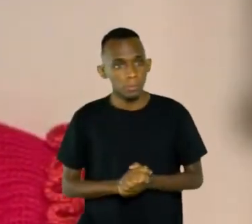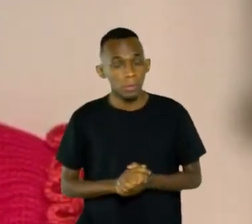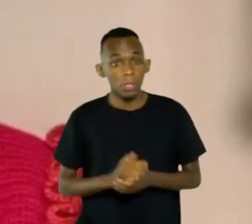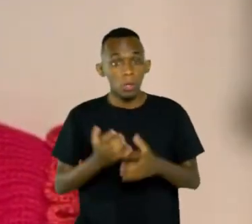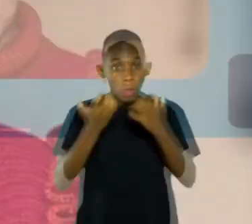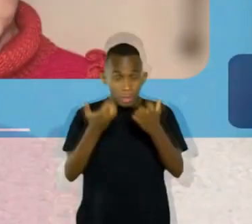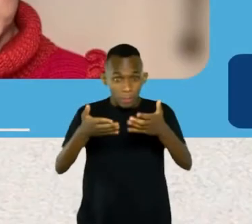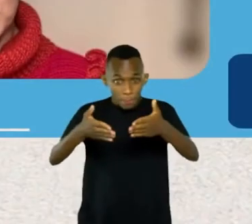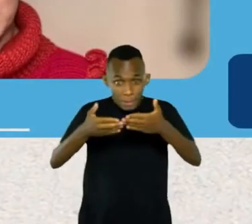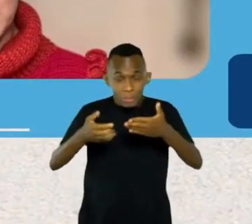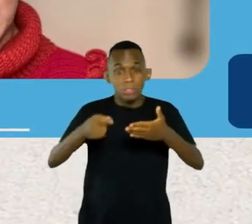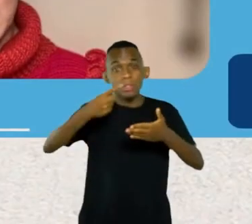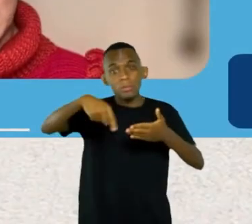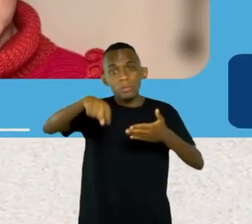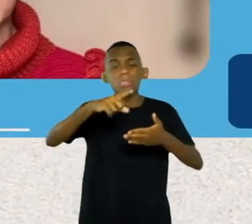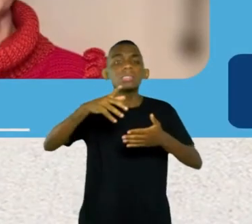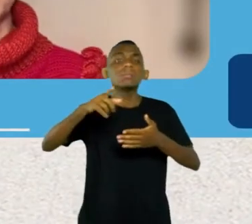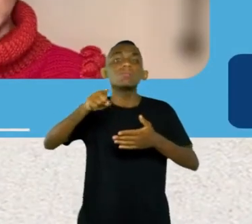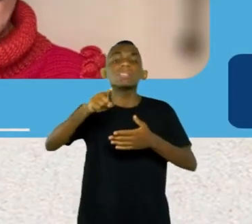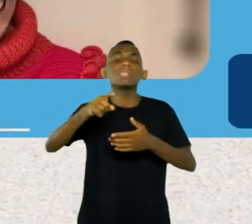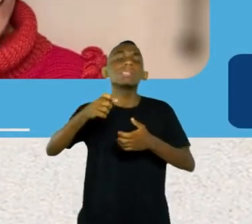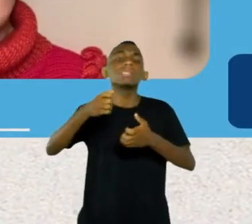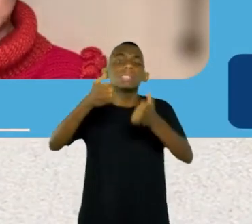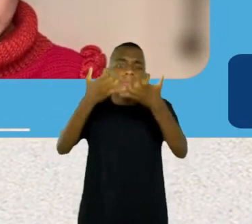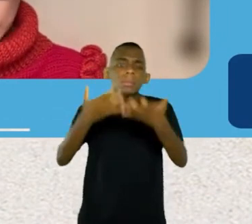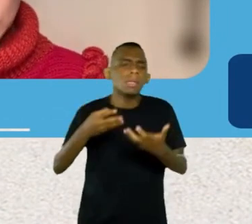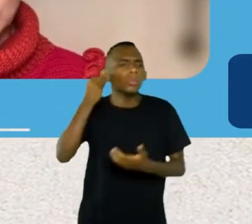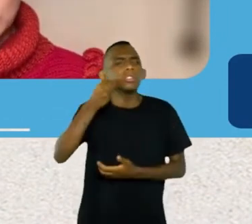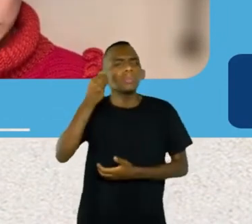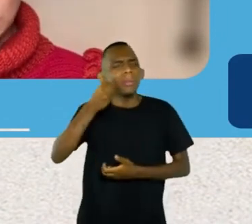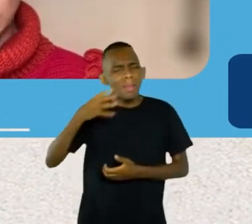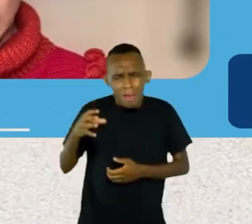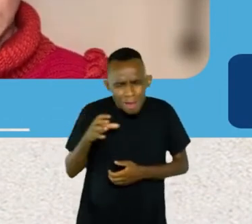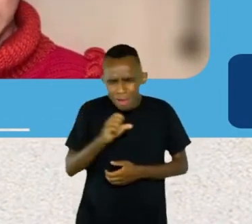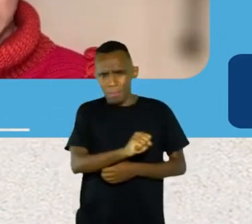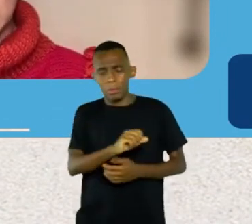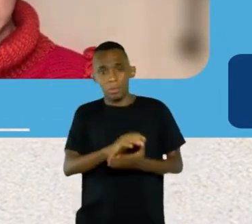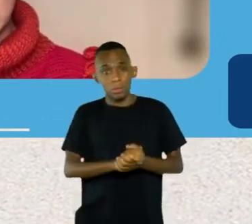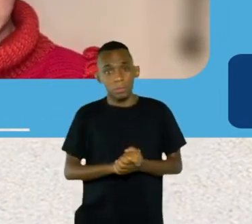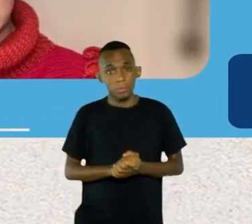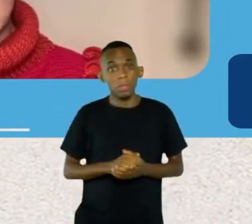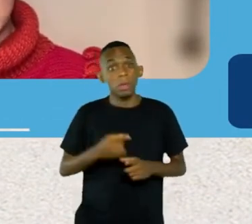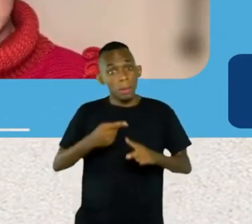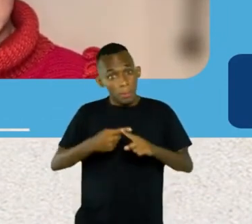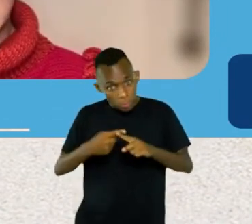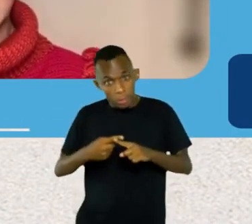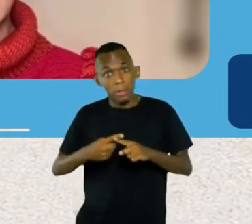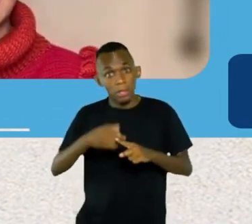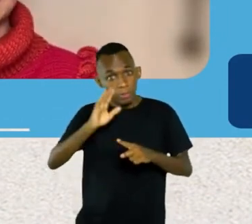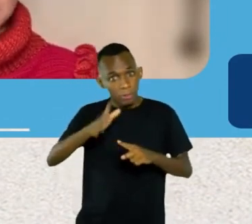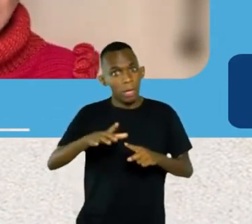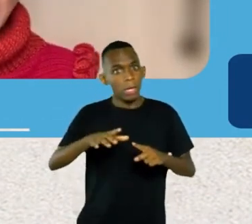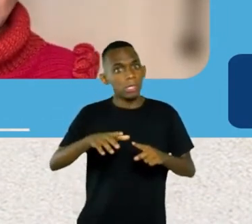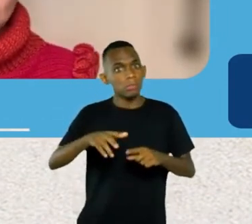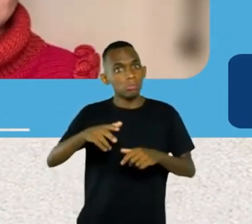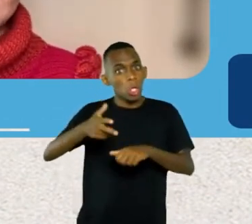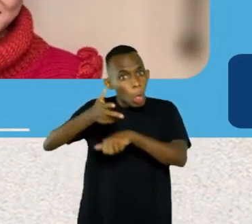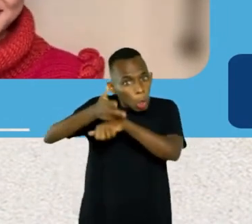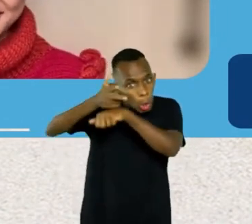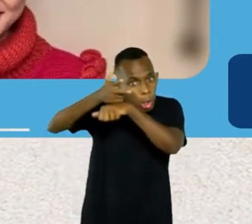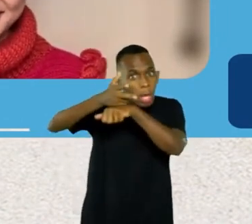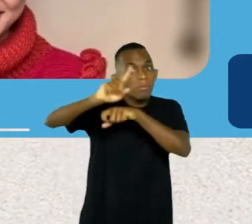contar essa sua experiência, assim, rapidamente, né, Cris? Porque a gente vai ficar gravado, tem muitas pessoas que não, talvez não É, te conheçam,